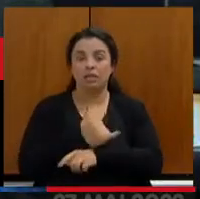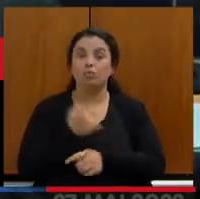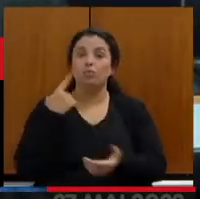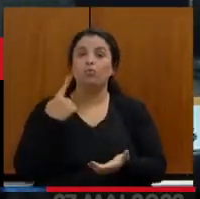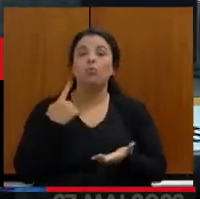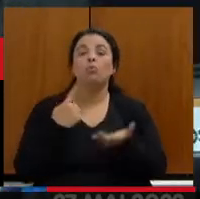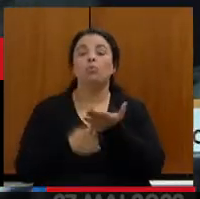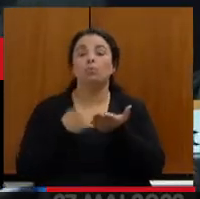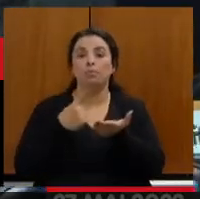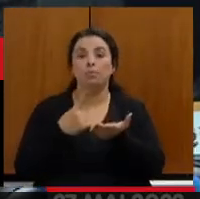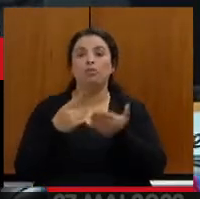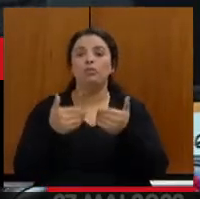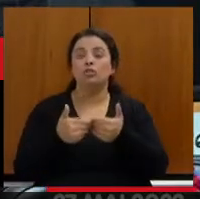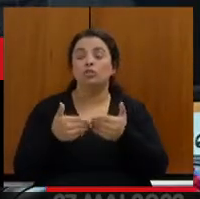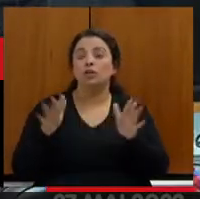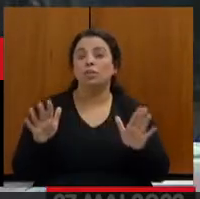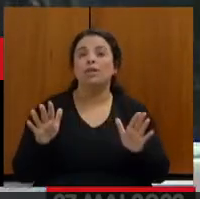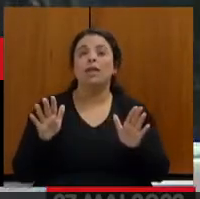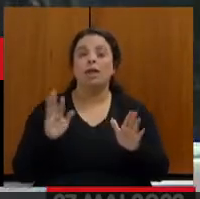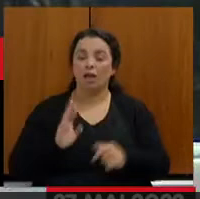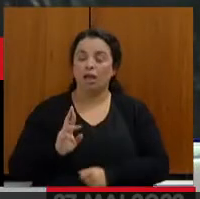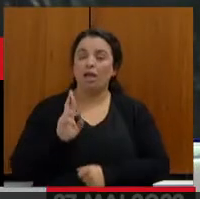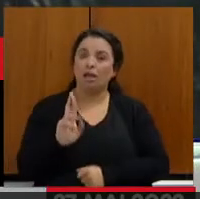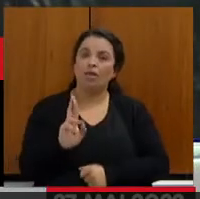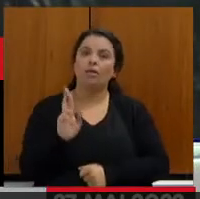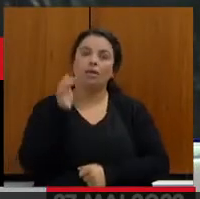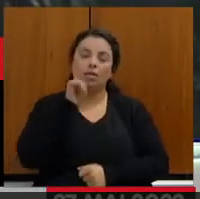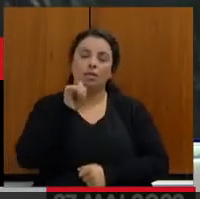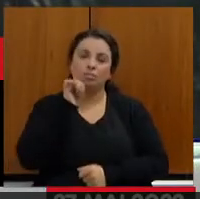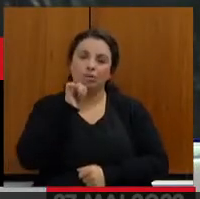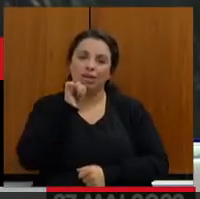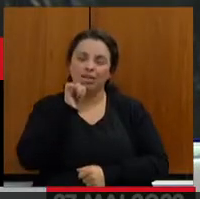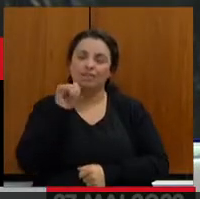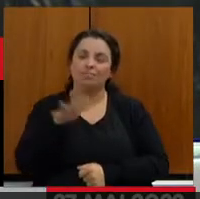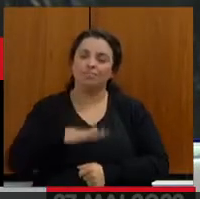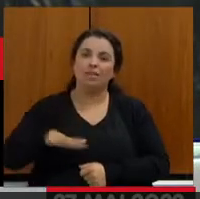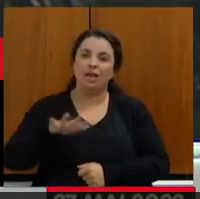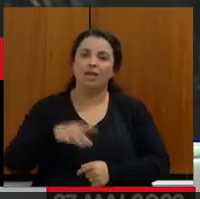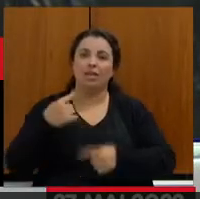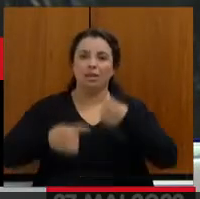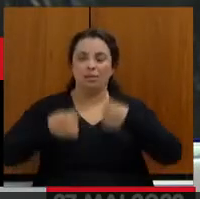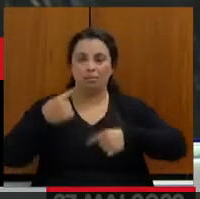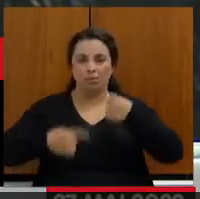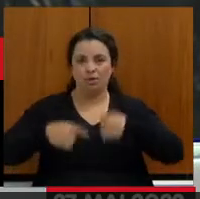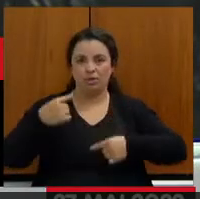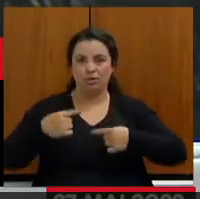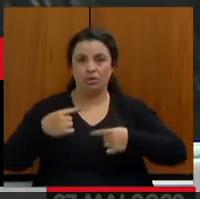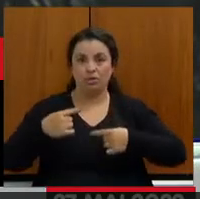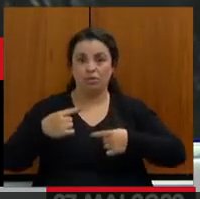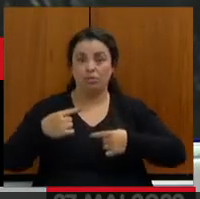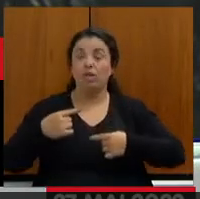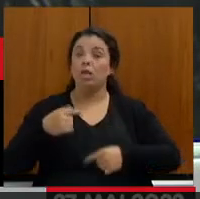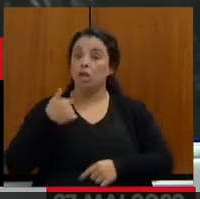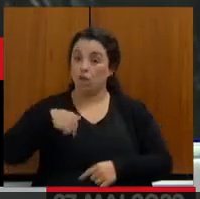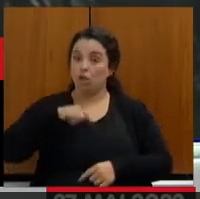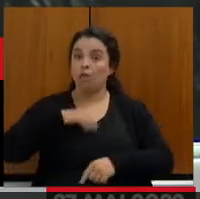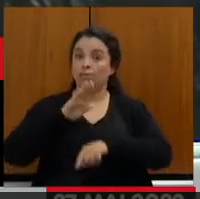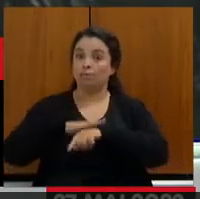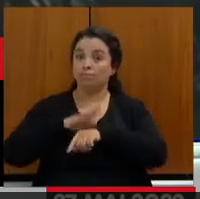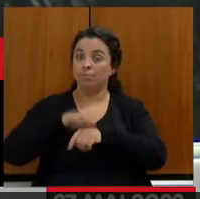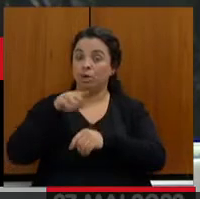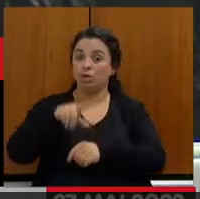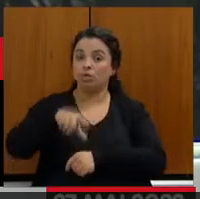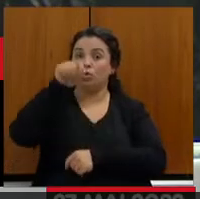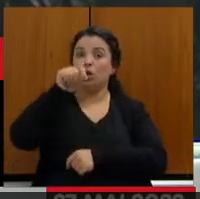compromisso de ampliar a representatividade das mulheres na política e passa por nós na decisão da escolha de um